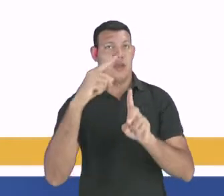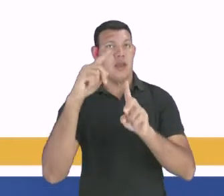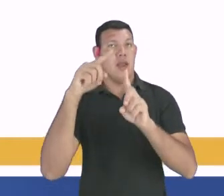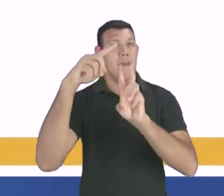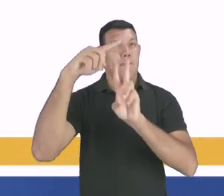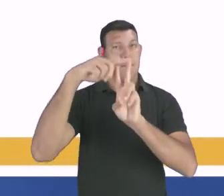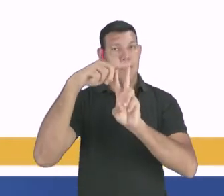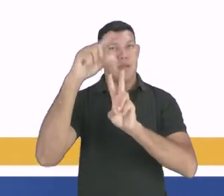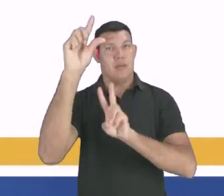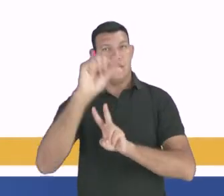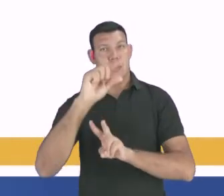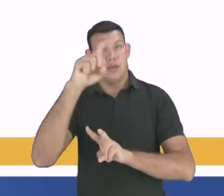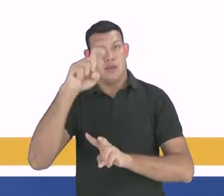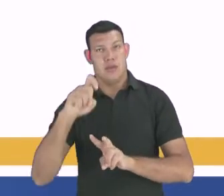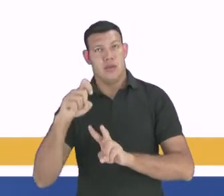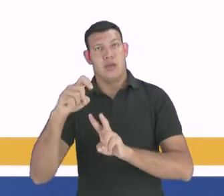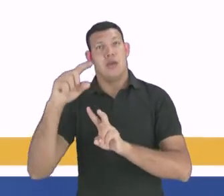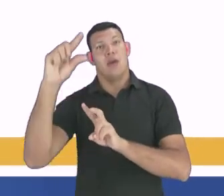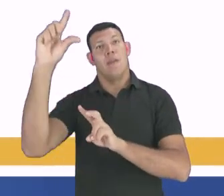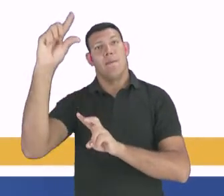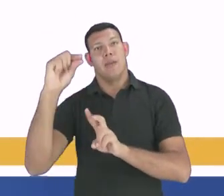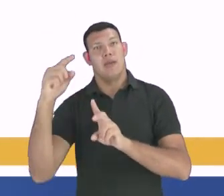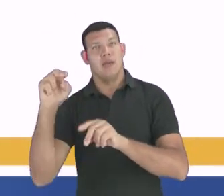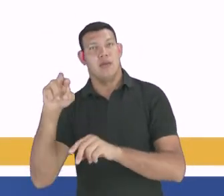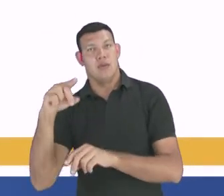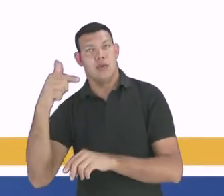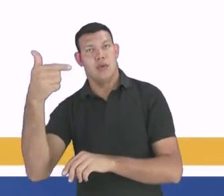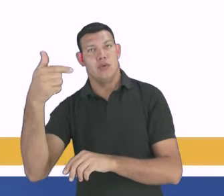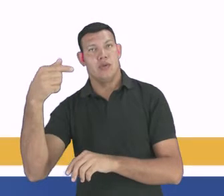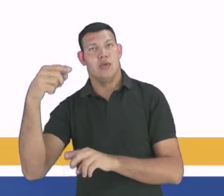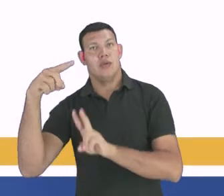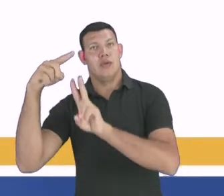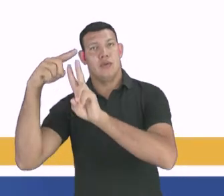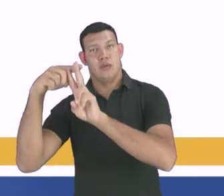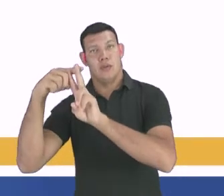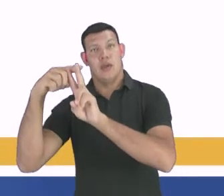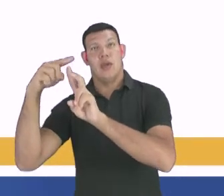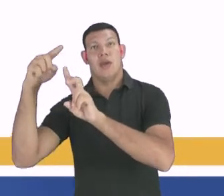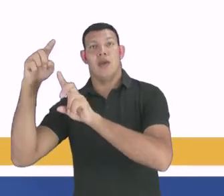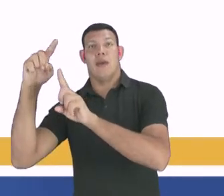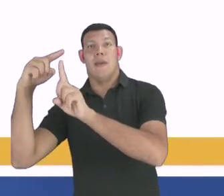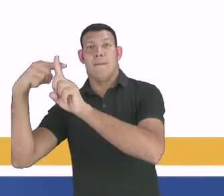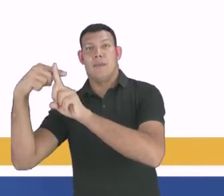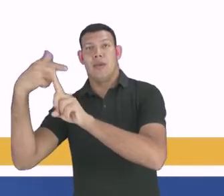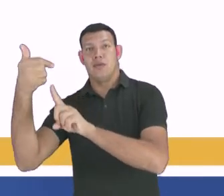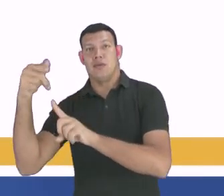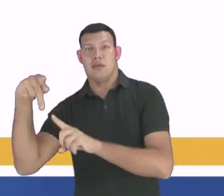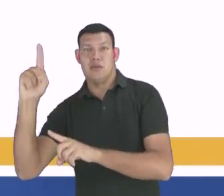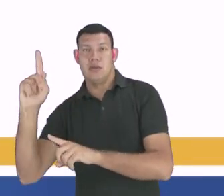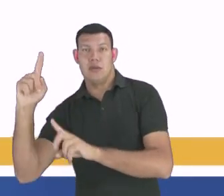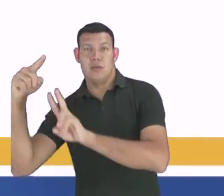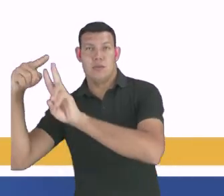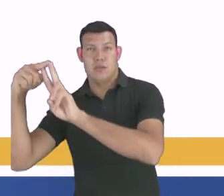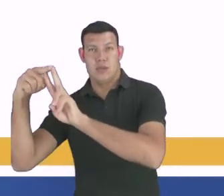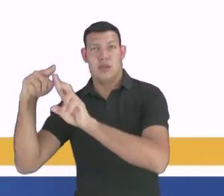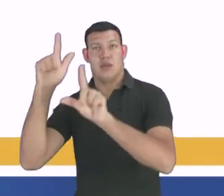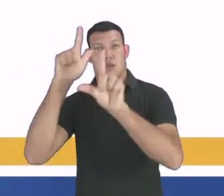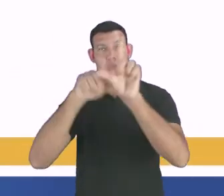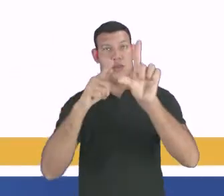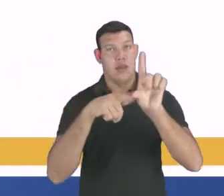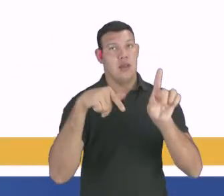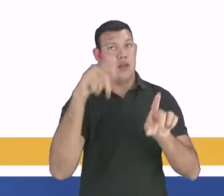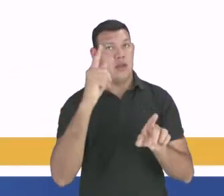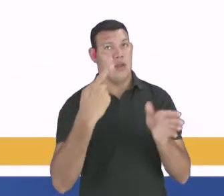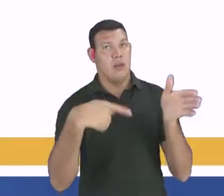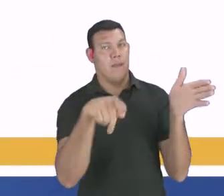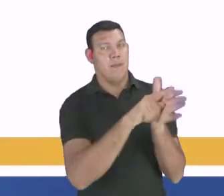que 2π mais 2kπ, conforme vocês percebem aí na figura. Então percebam que ele tem que